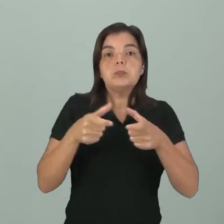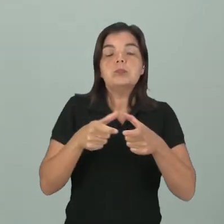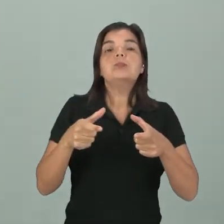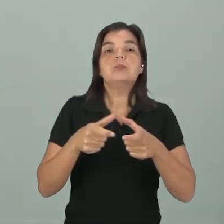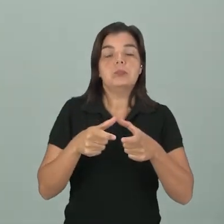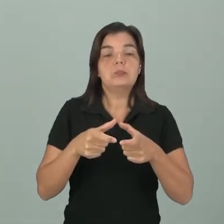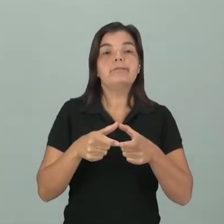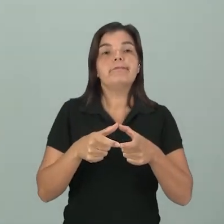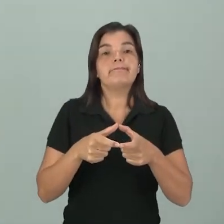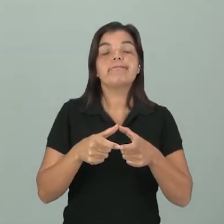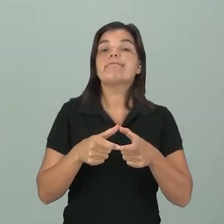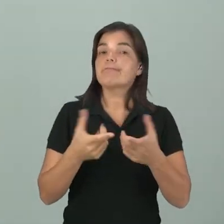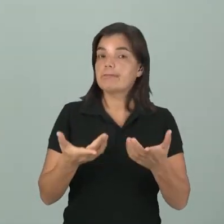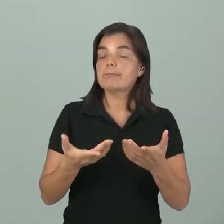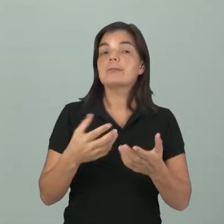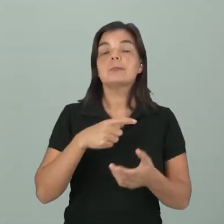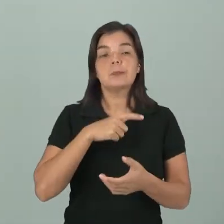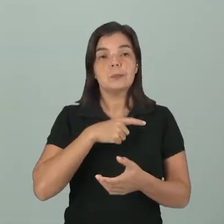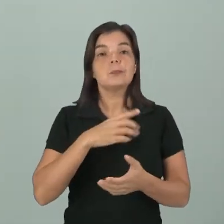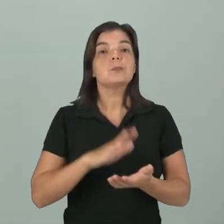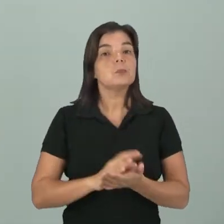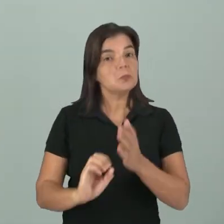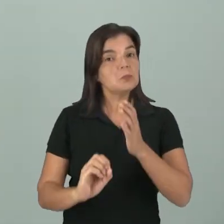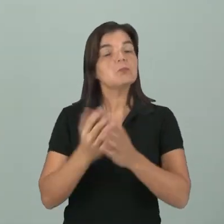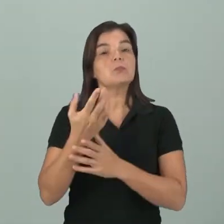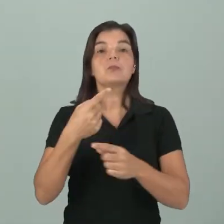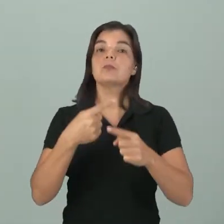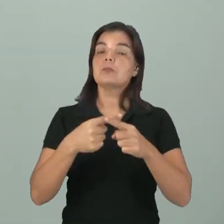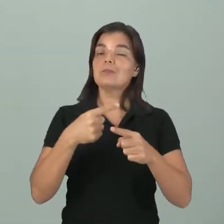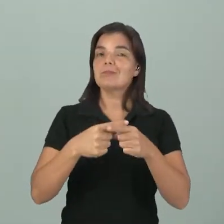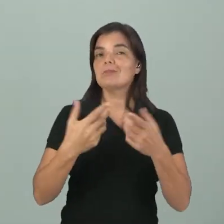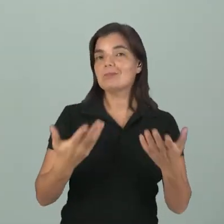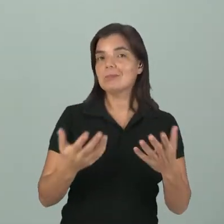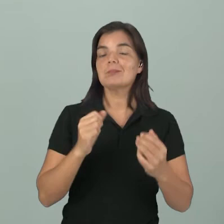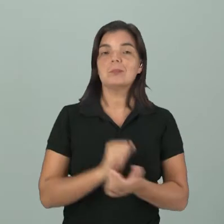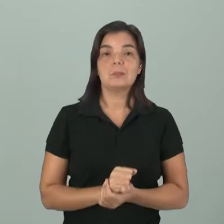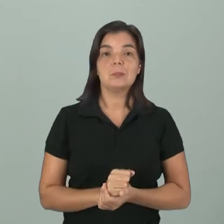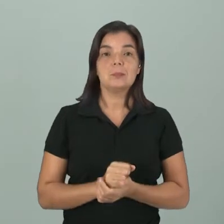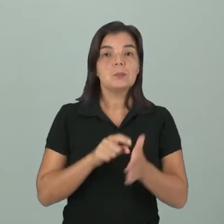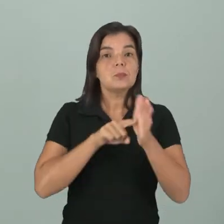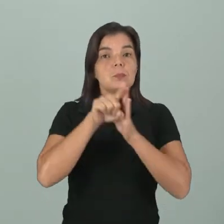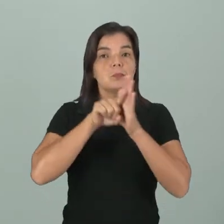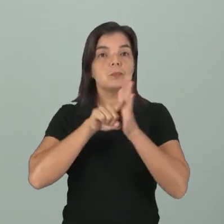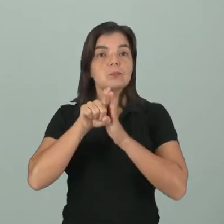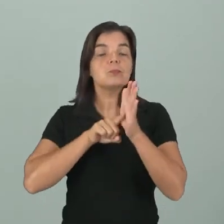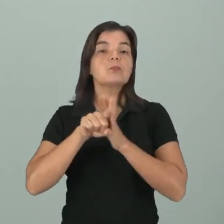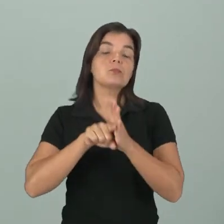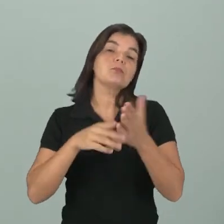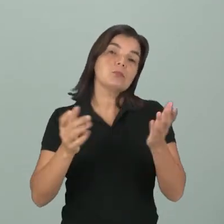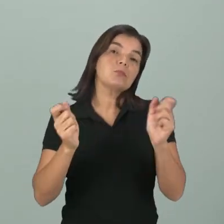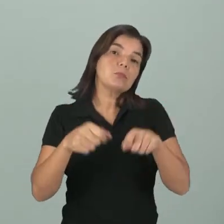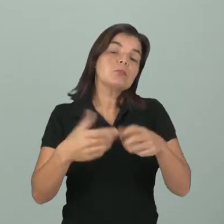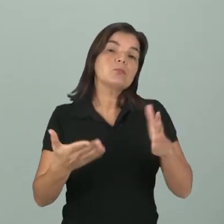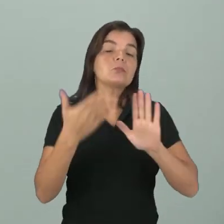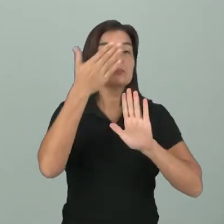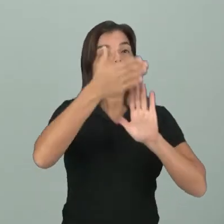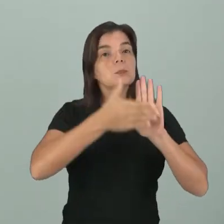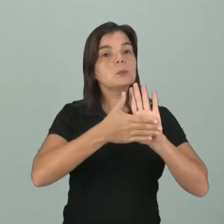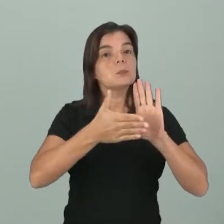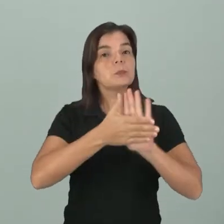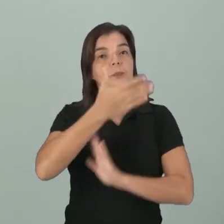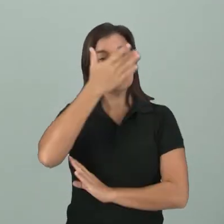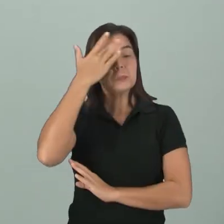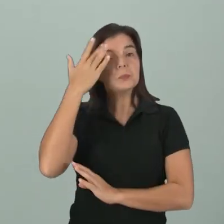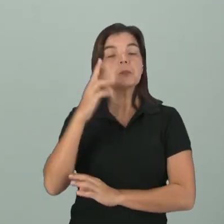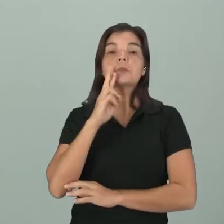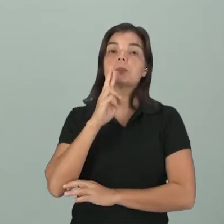pequeno, muito baixo, mas se trata de um fato, porque foi feita uma pesquisa, então é algo que pode ser comprovado, que as